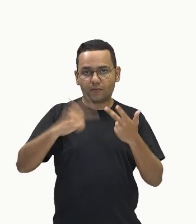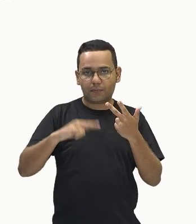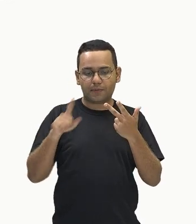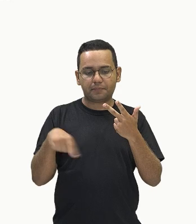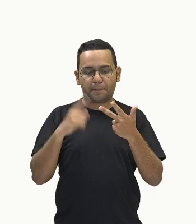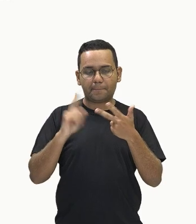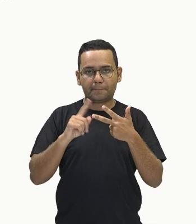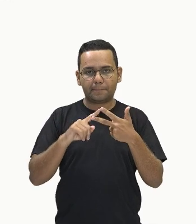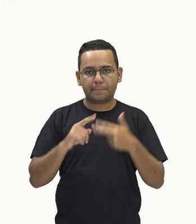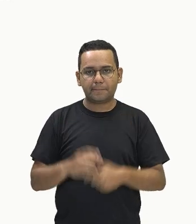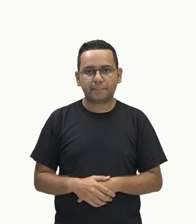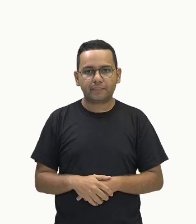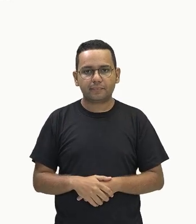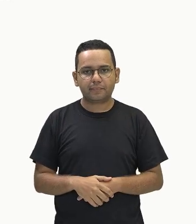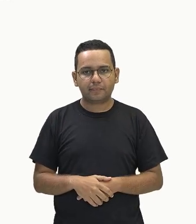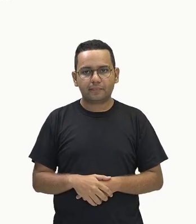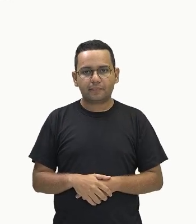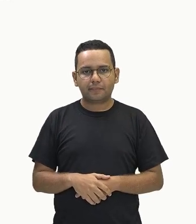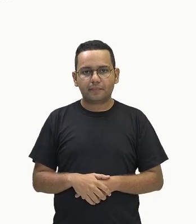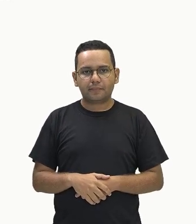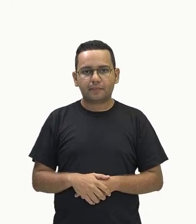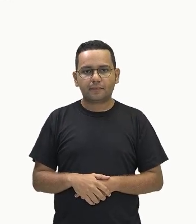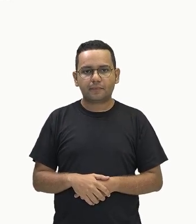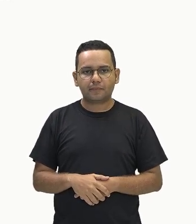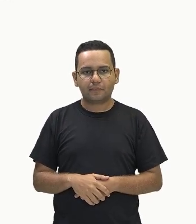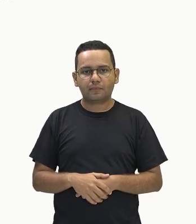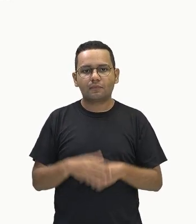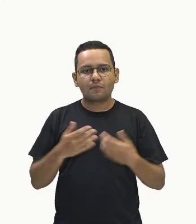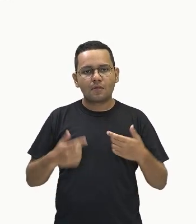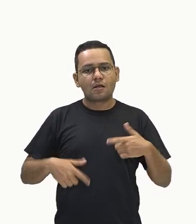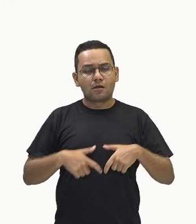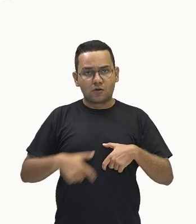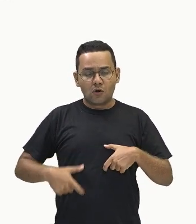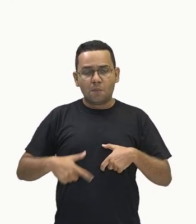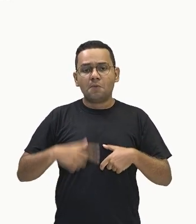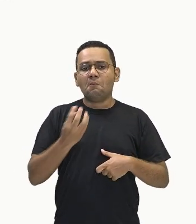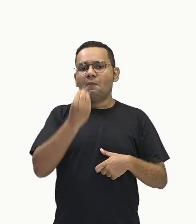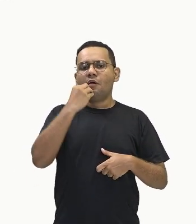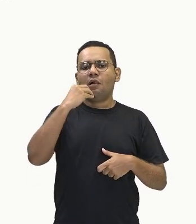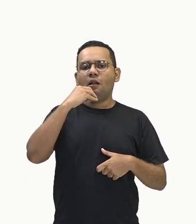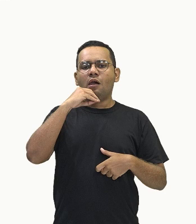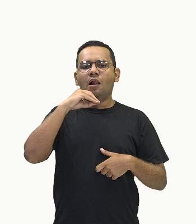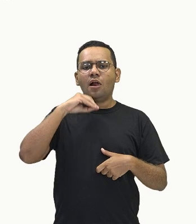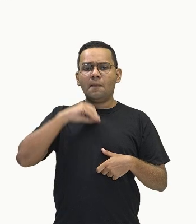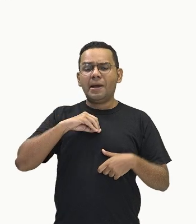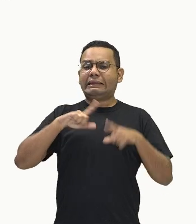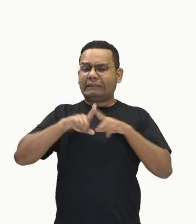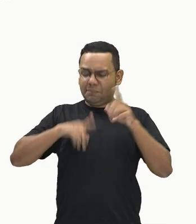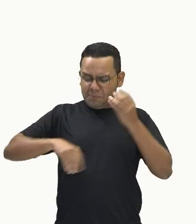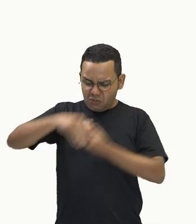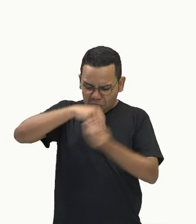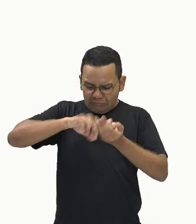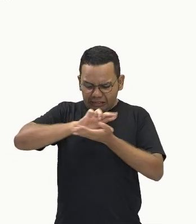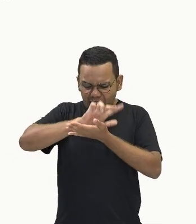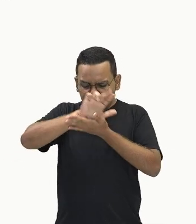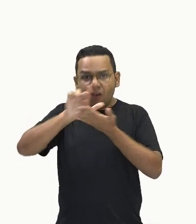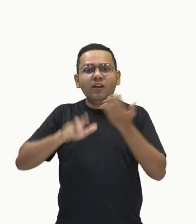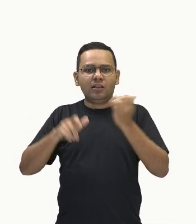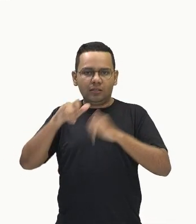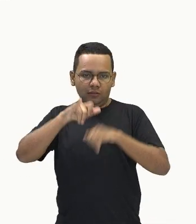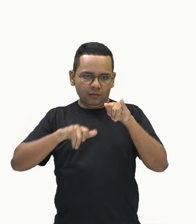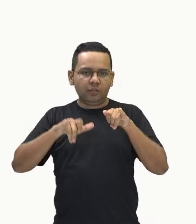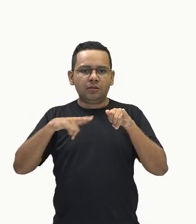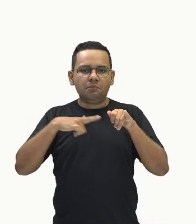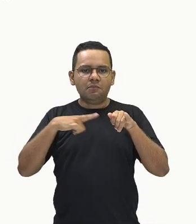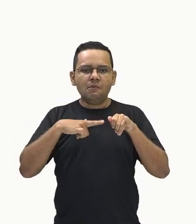nós passamos para o estômago. Então, o bolo alimentar passará por várias ações químicas das substâncias constituintes